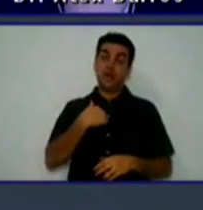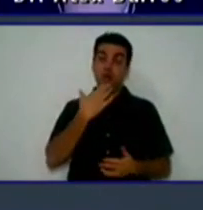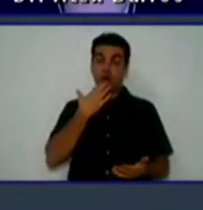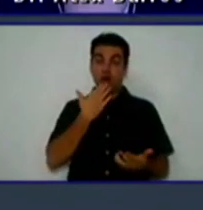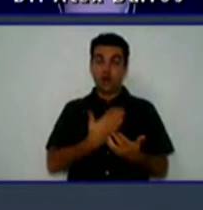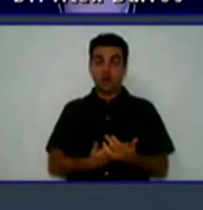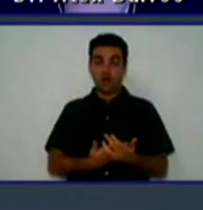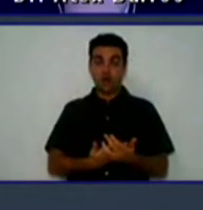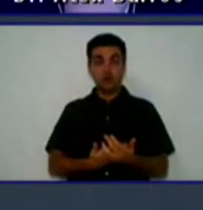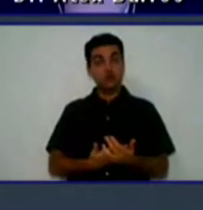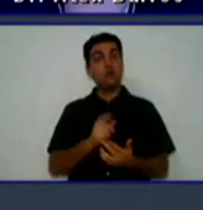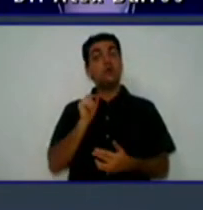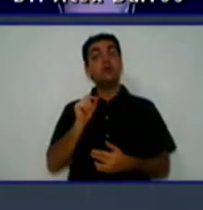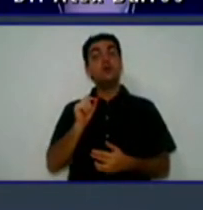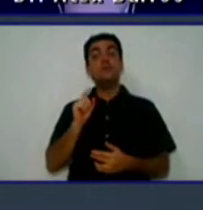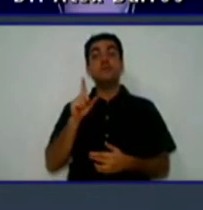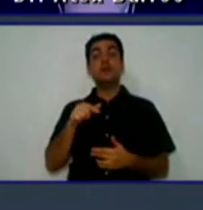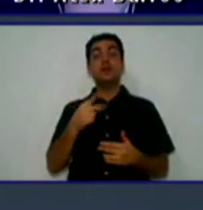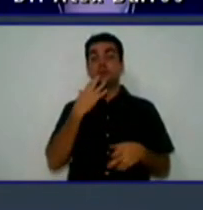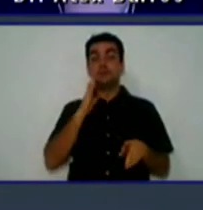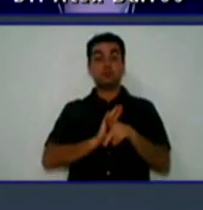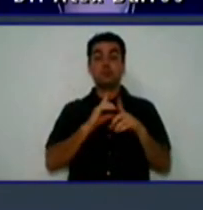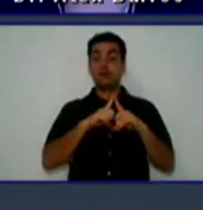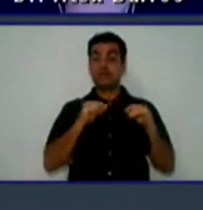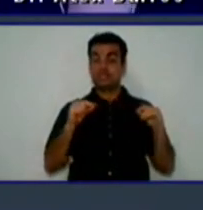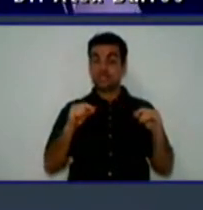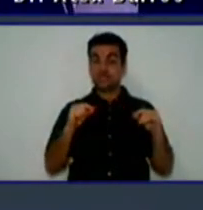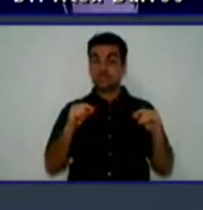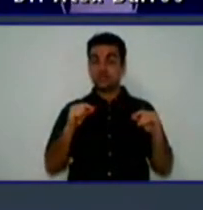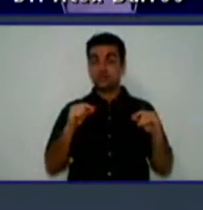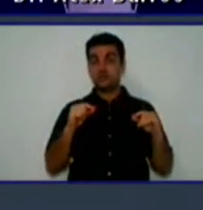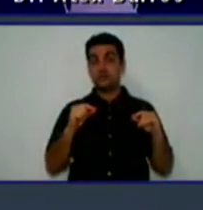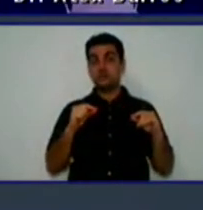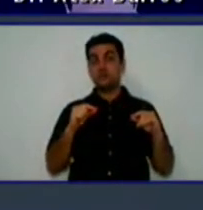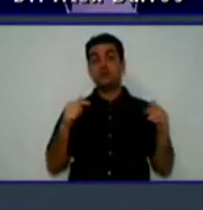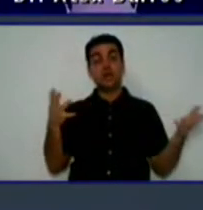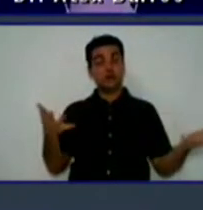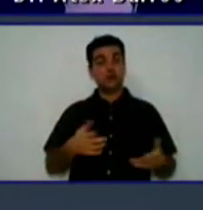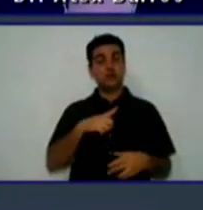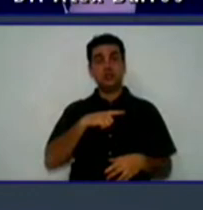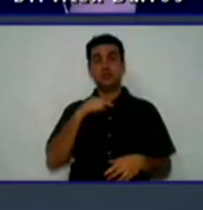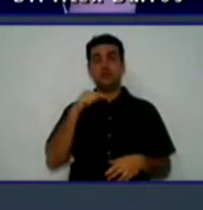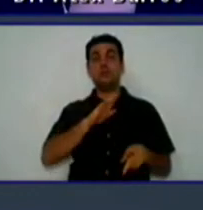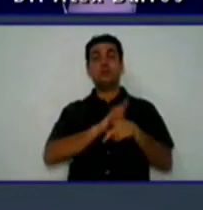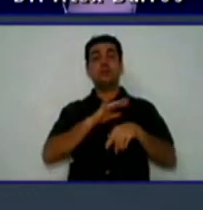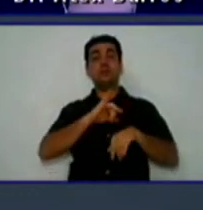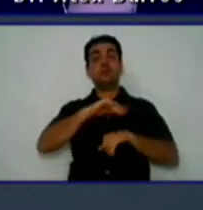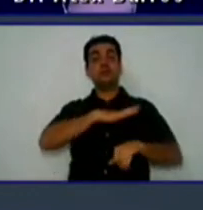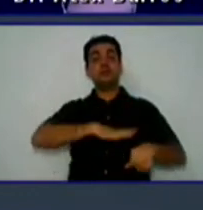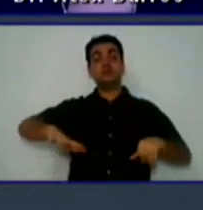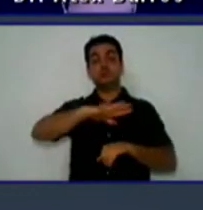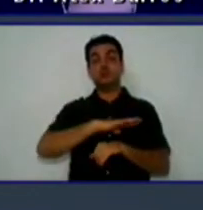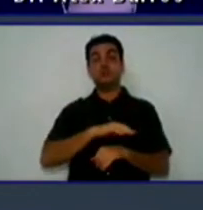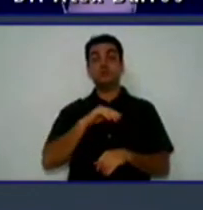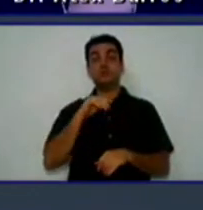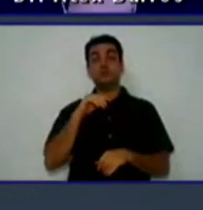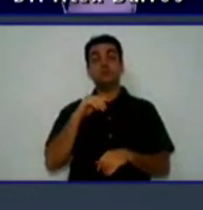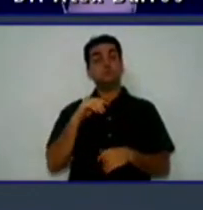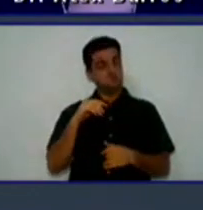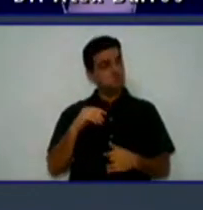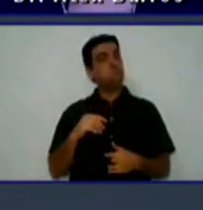ver, realmente é em relação ao imóvel de Brasília, onde a firma está sediado o Diretório Nacional. A meu